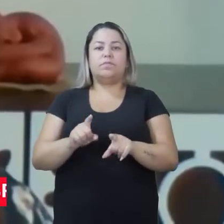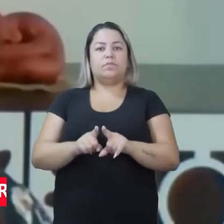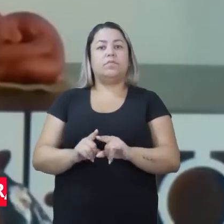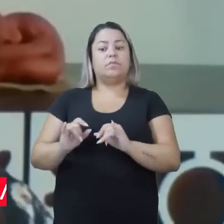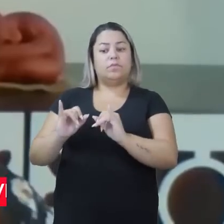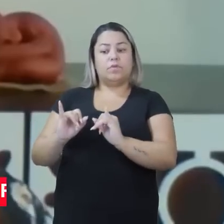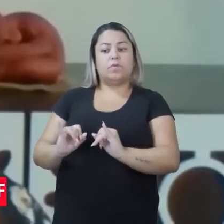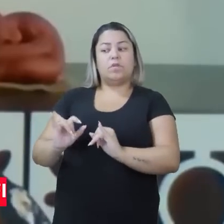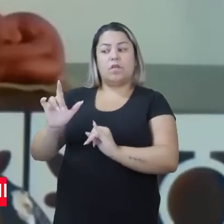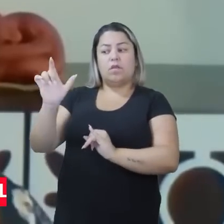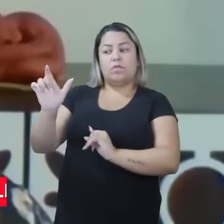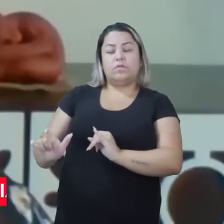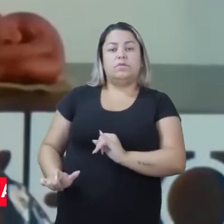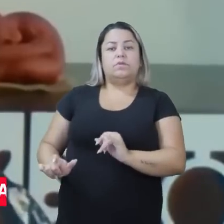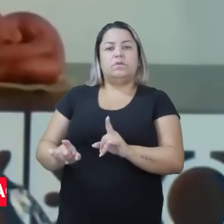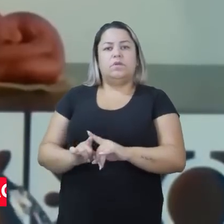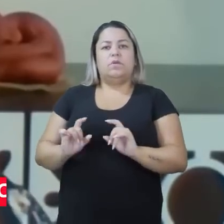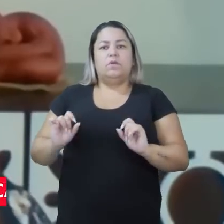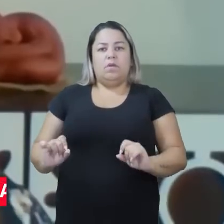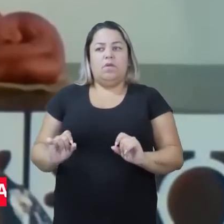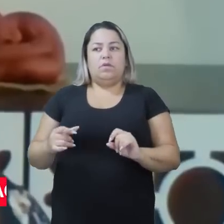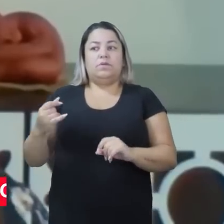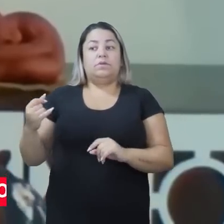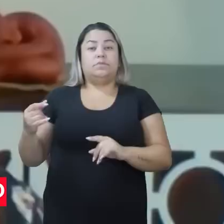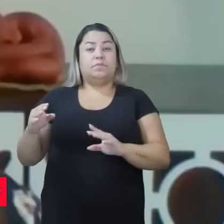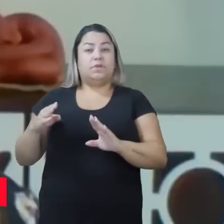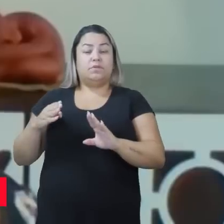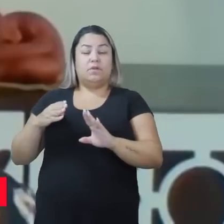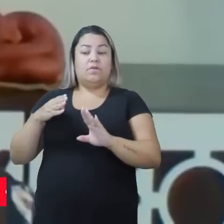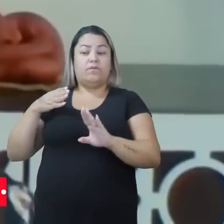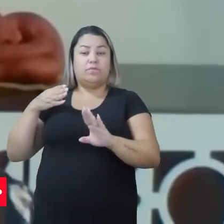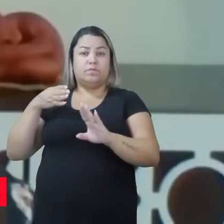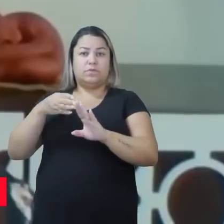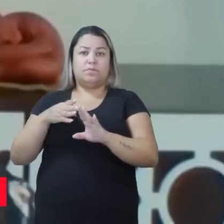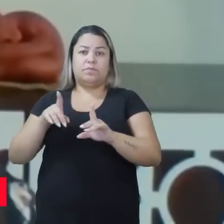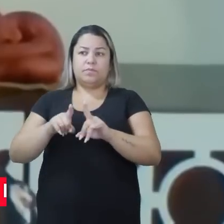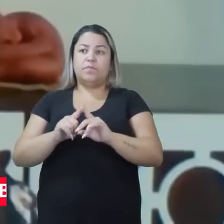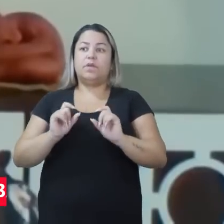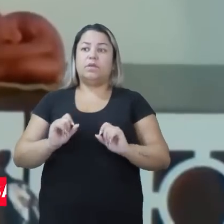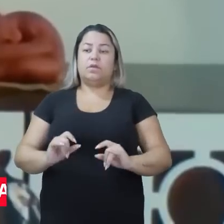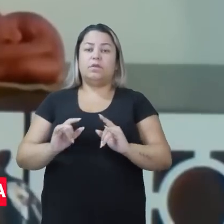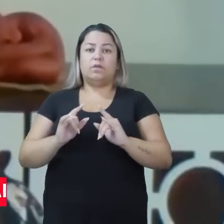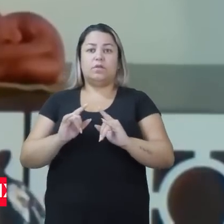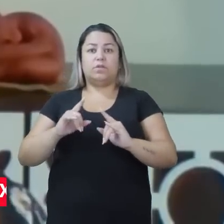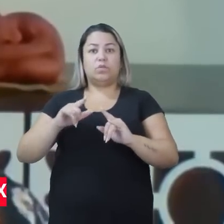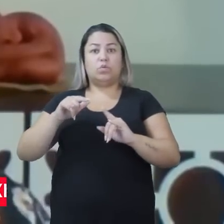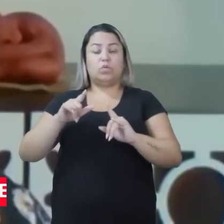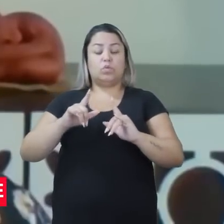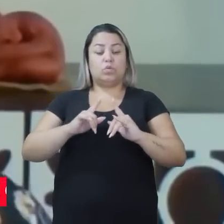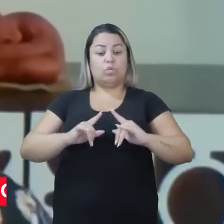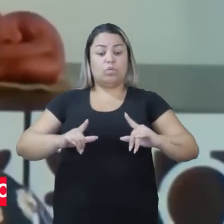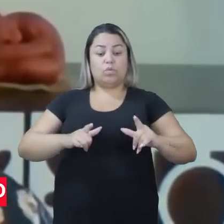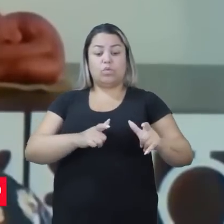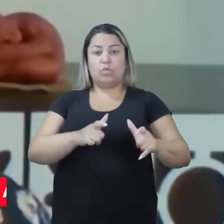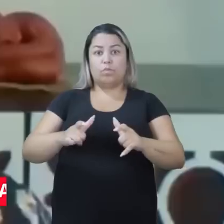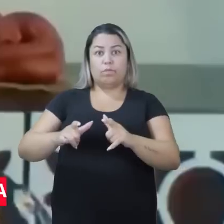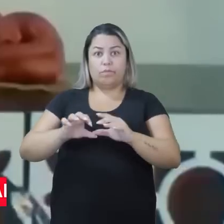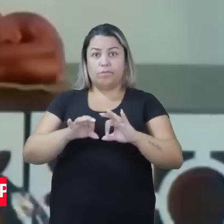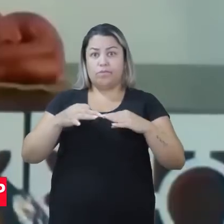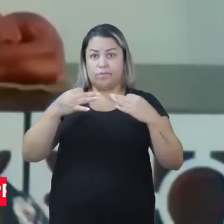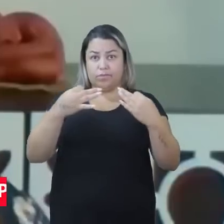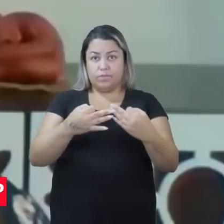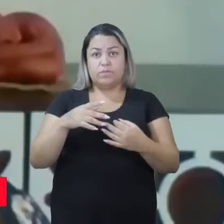figuras mais determinantes lá na frente do quartel em Brasília. Vários familiares